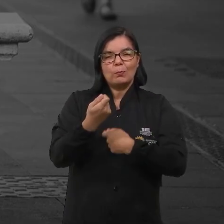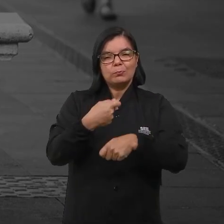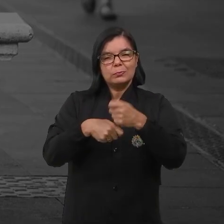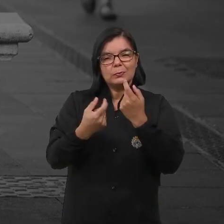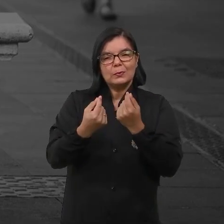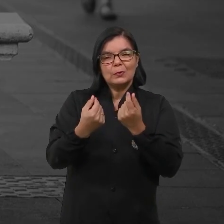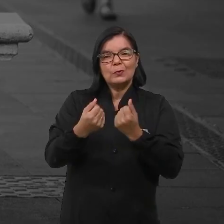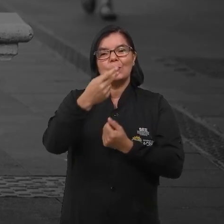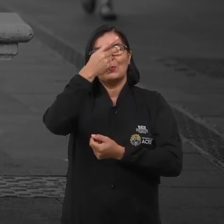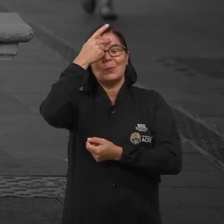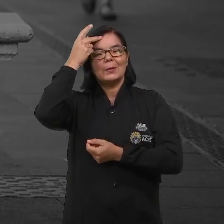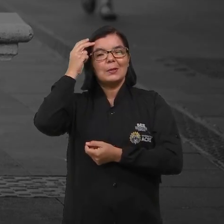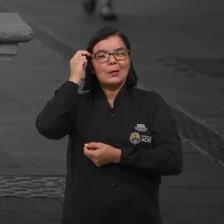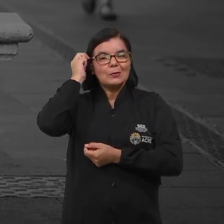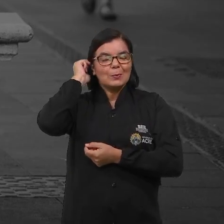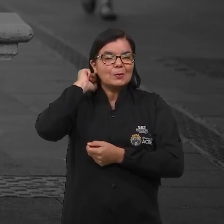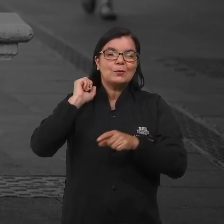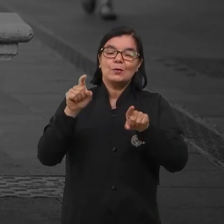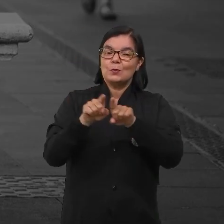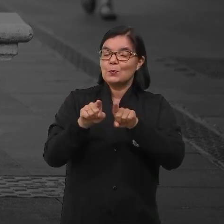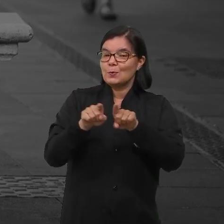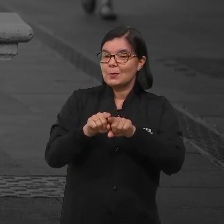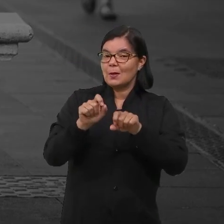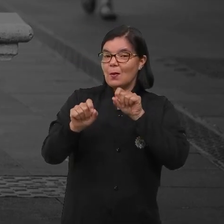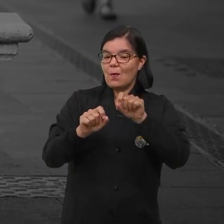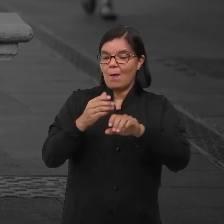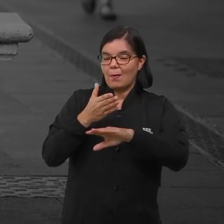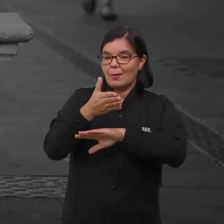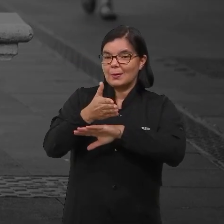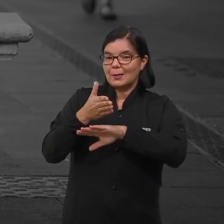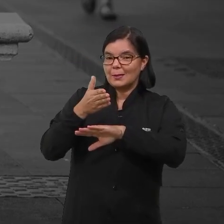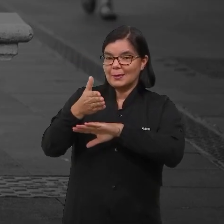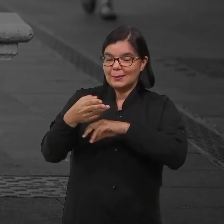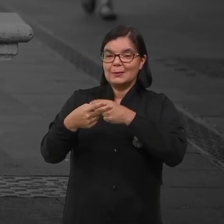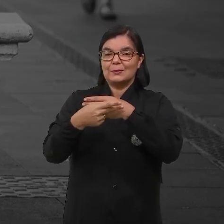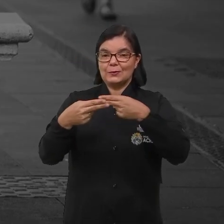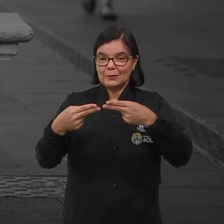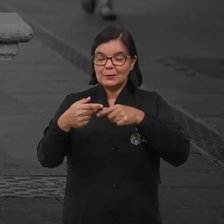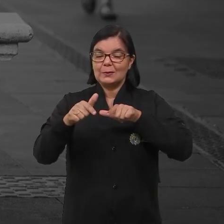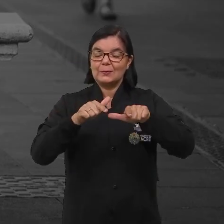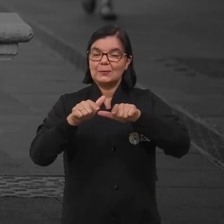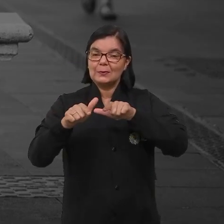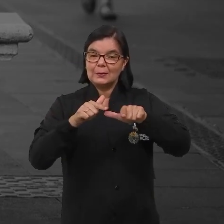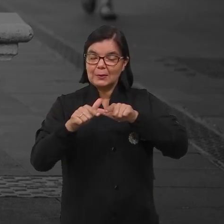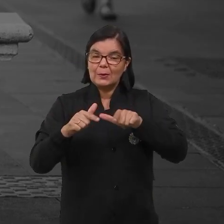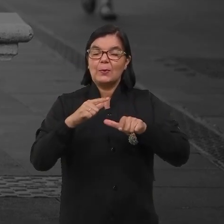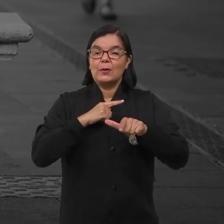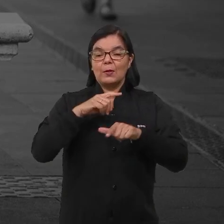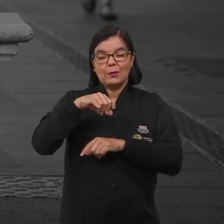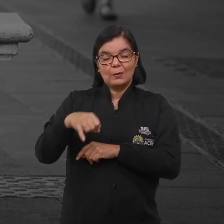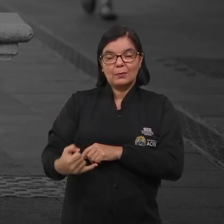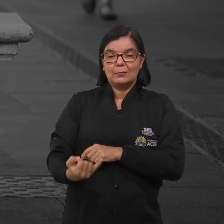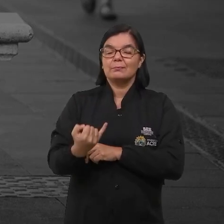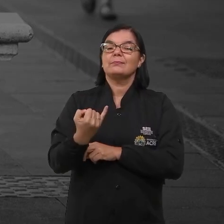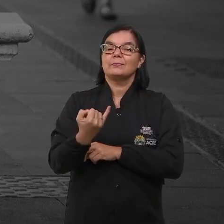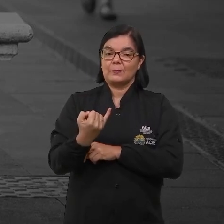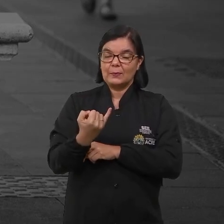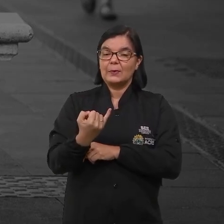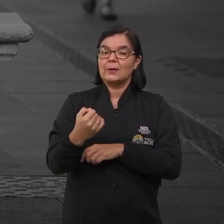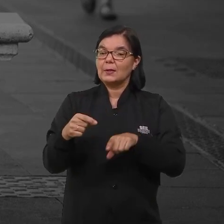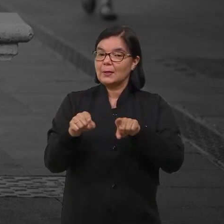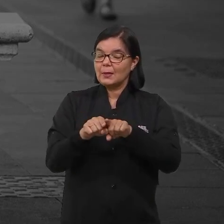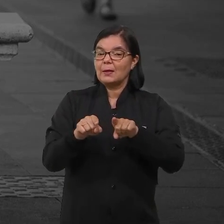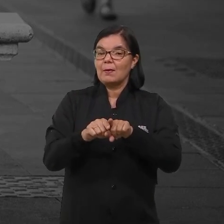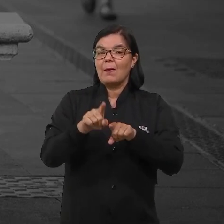das pessoas, no que diz respeito ao acesso aos bens, aos serviços e às oportunidades, digamos